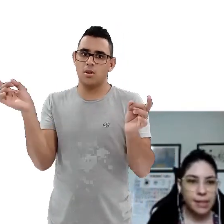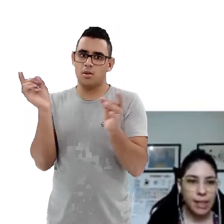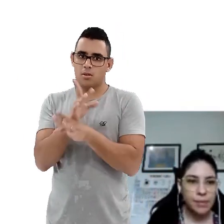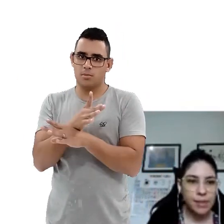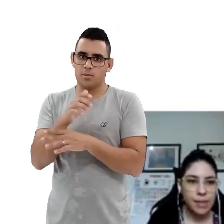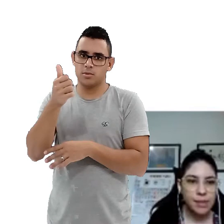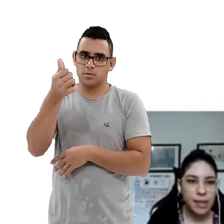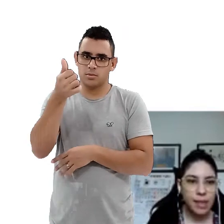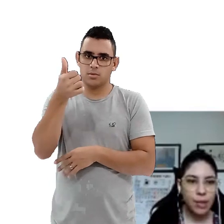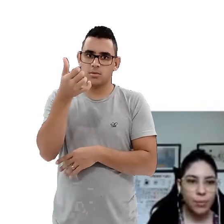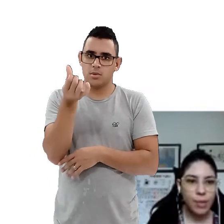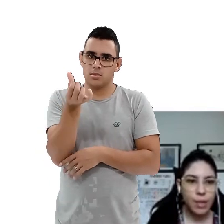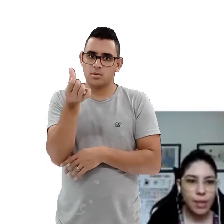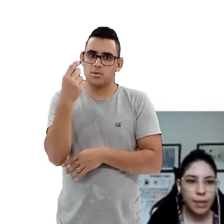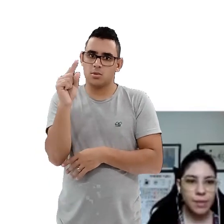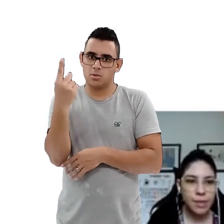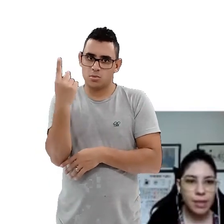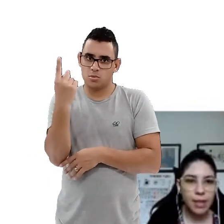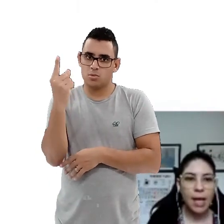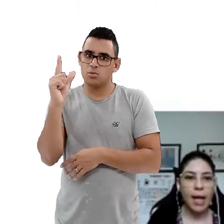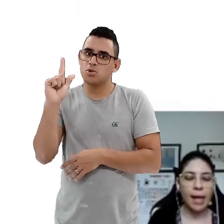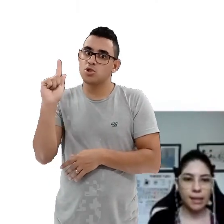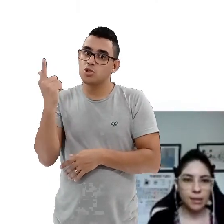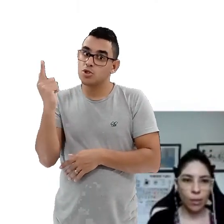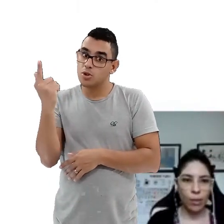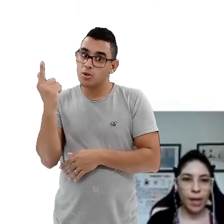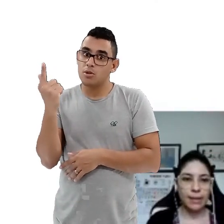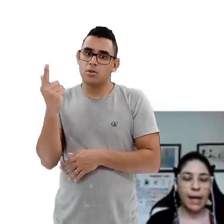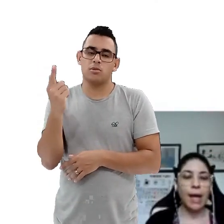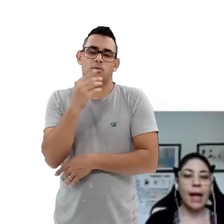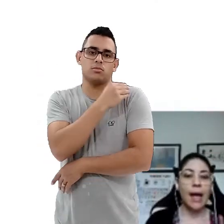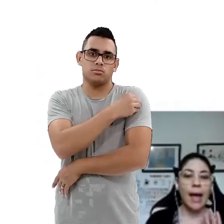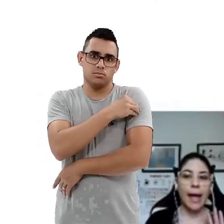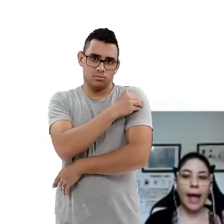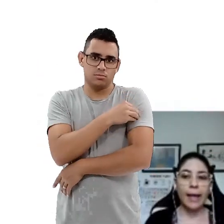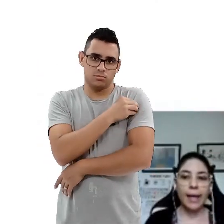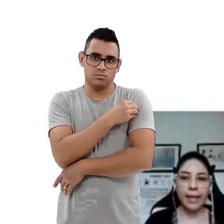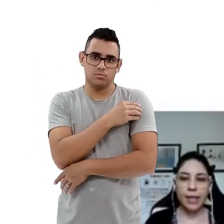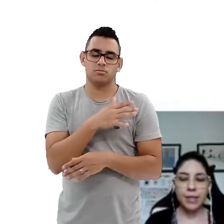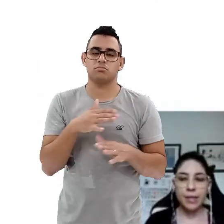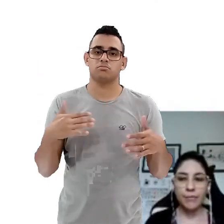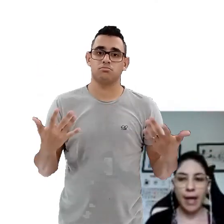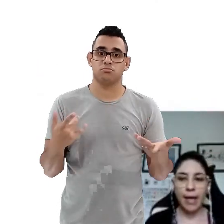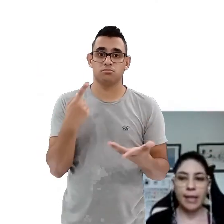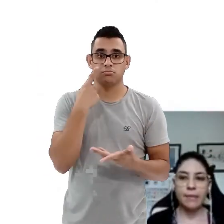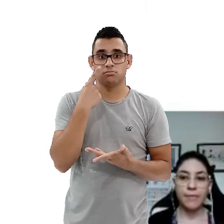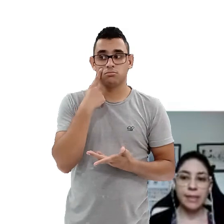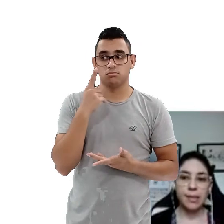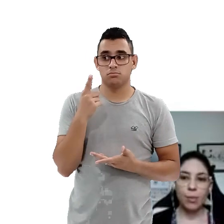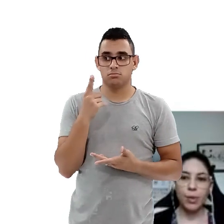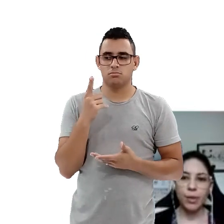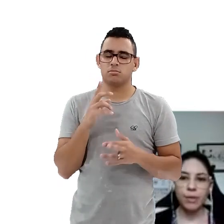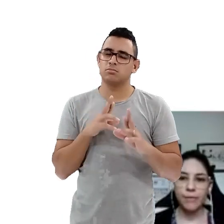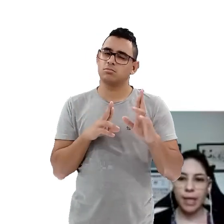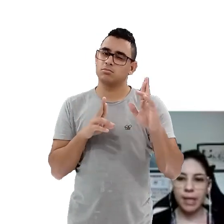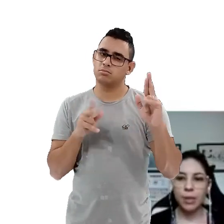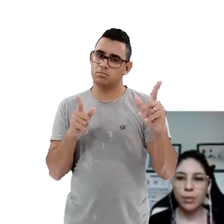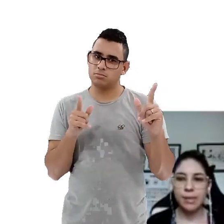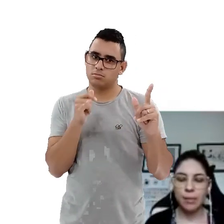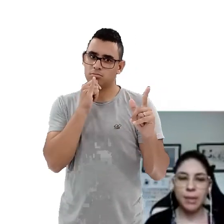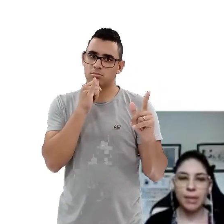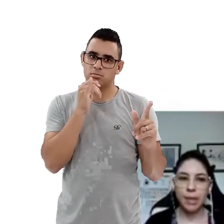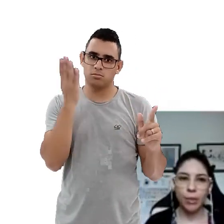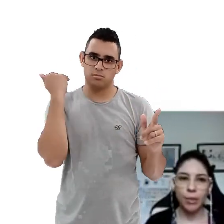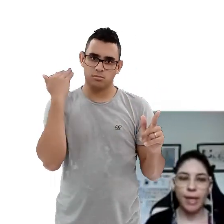completamente 161 gramas de etanol, tá? Aí aqui a gente vai ser um pouquinho diferente